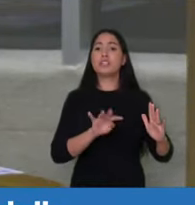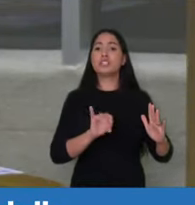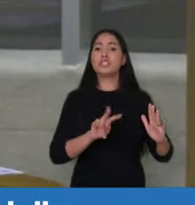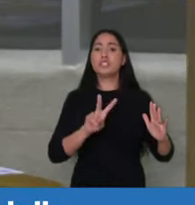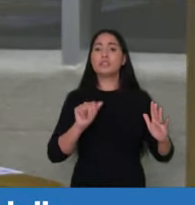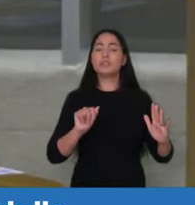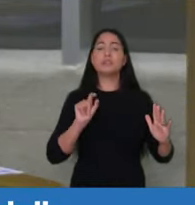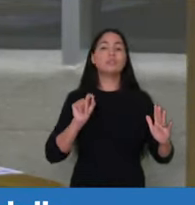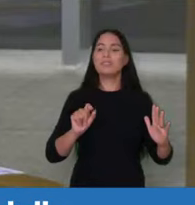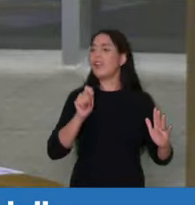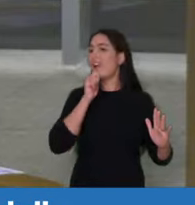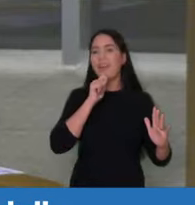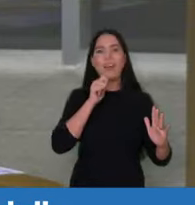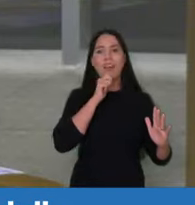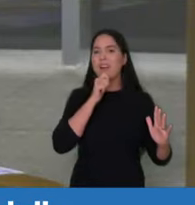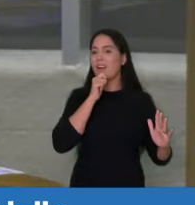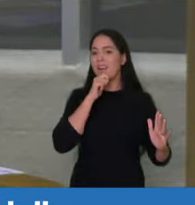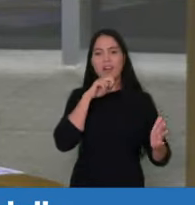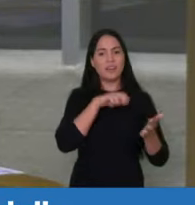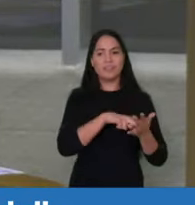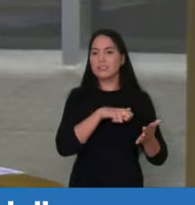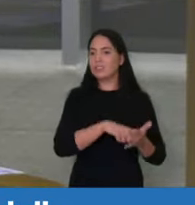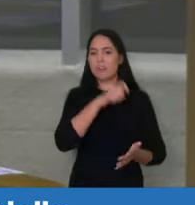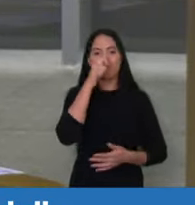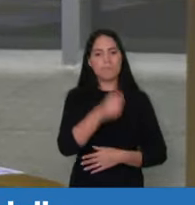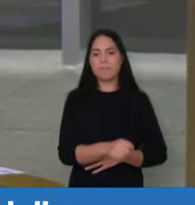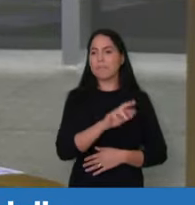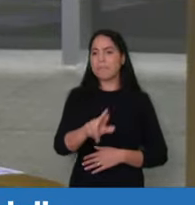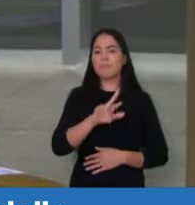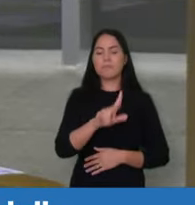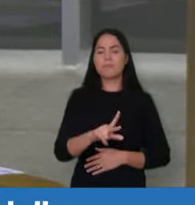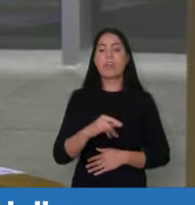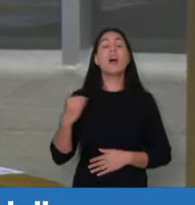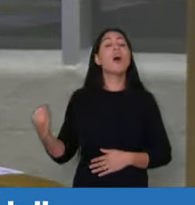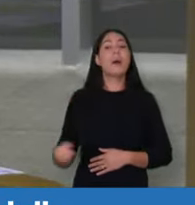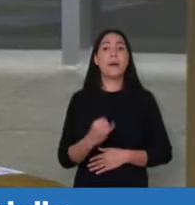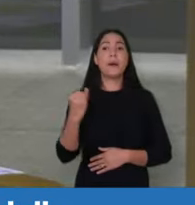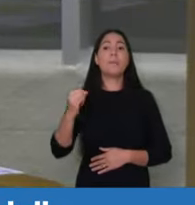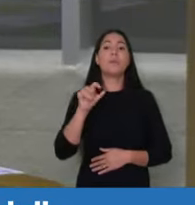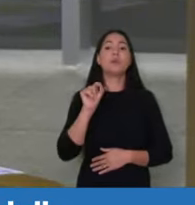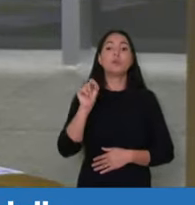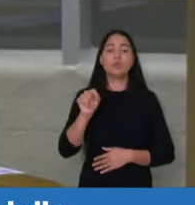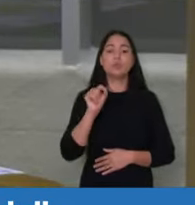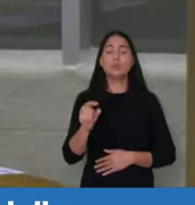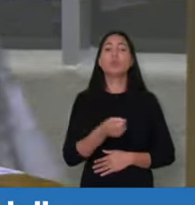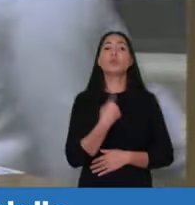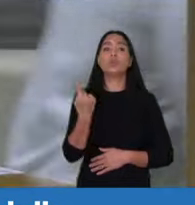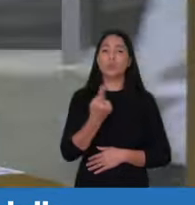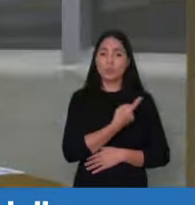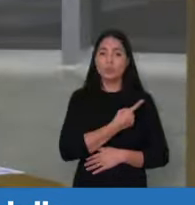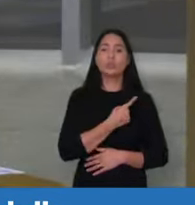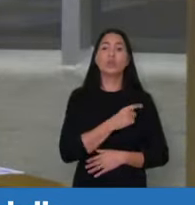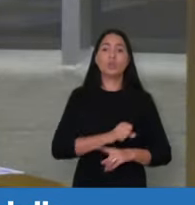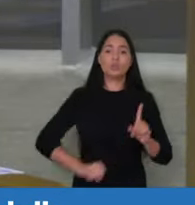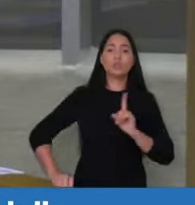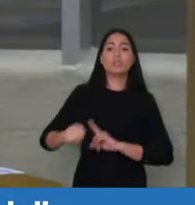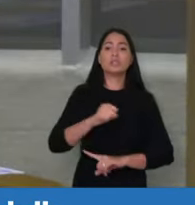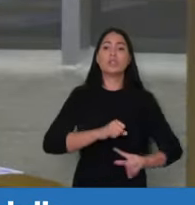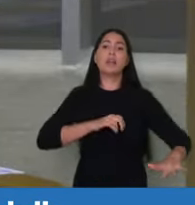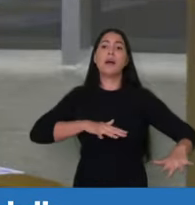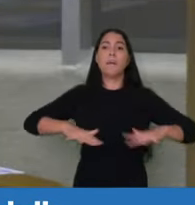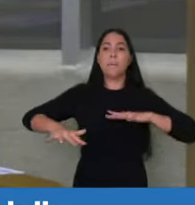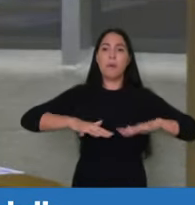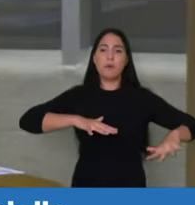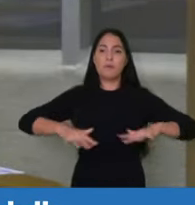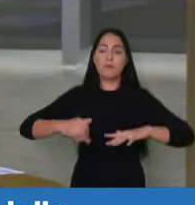que ainda não houve condenação por esses crimes. Então é fundamental que a gente continue mantendo a sociedade mobilizada